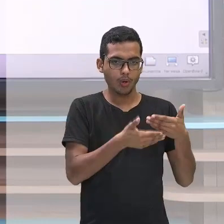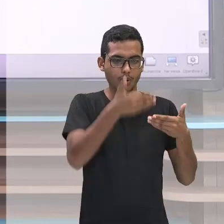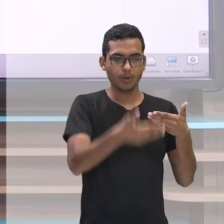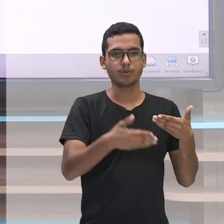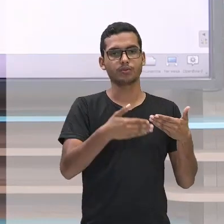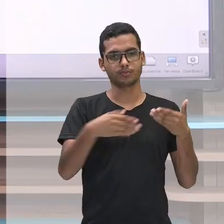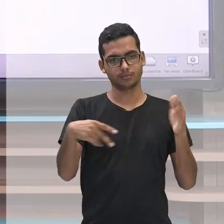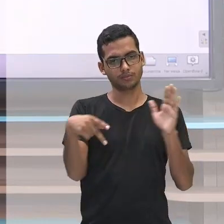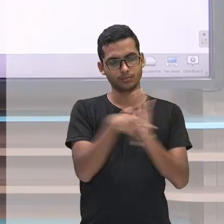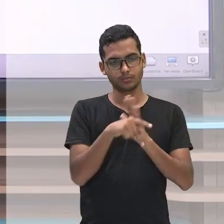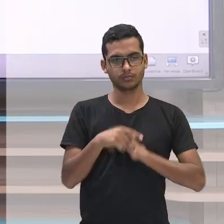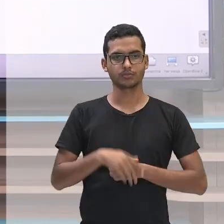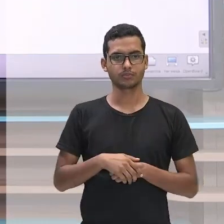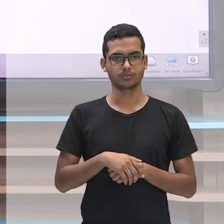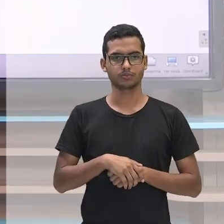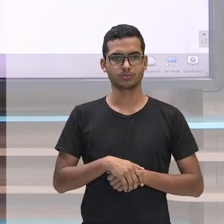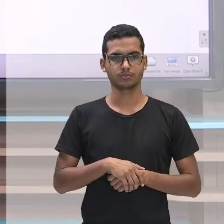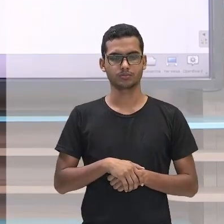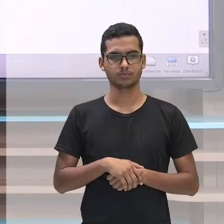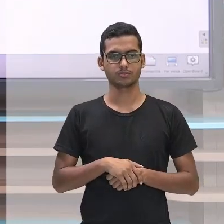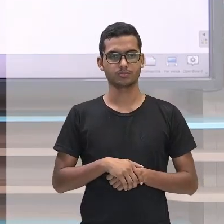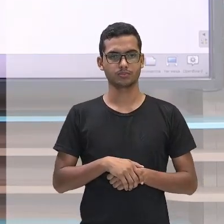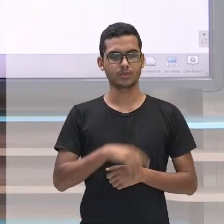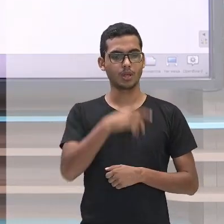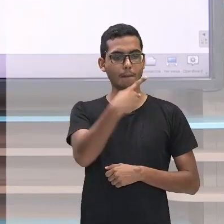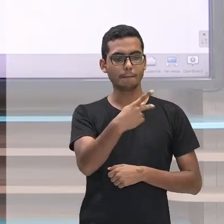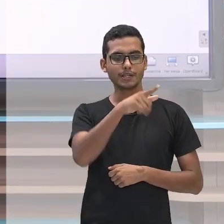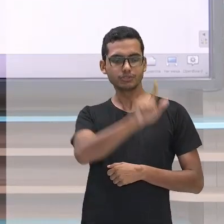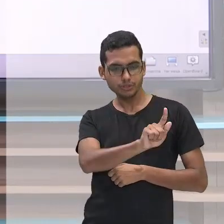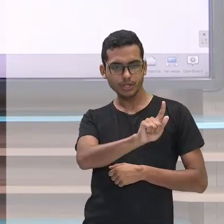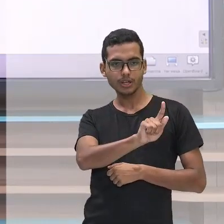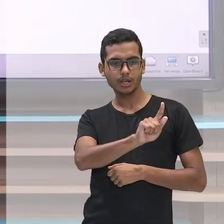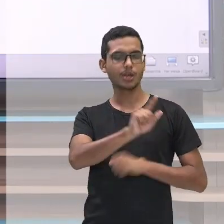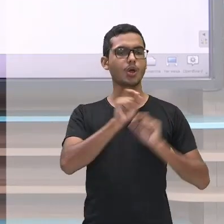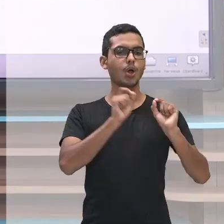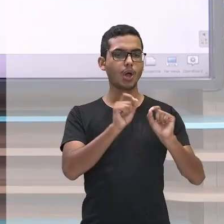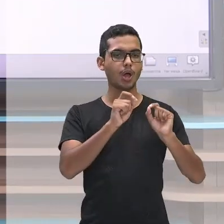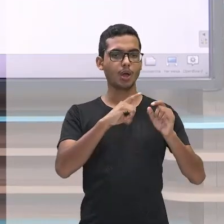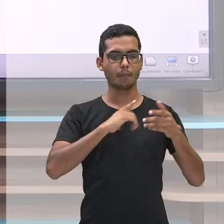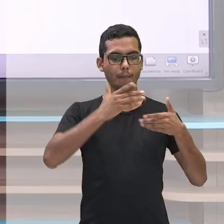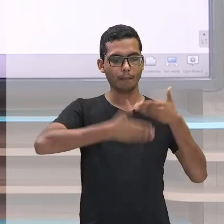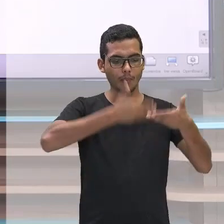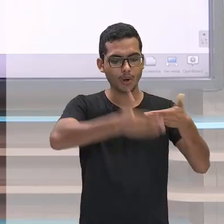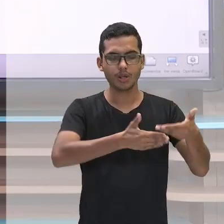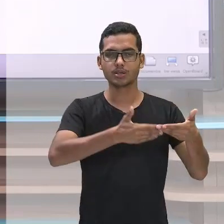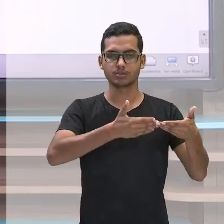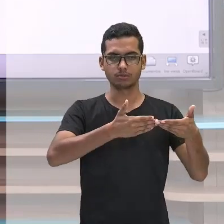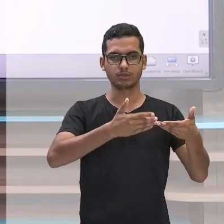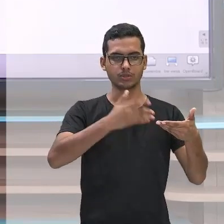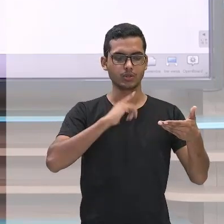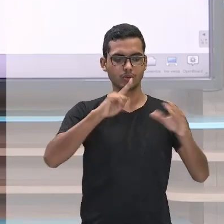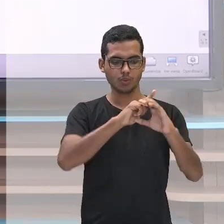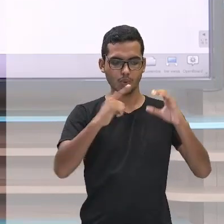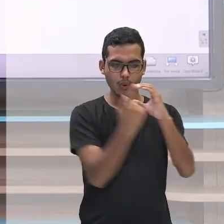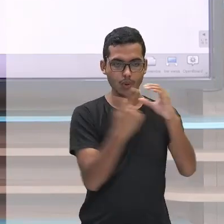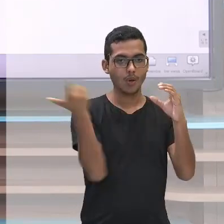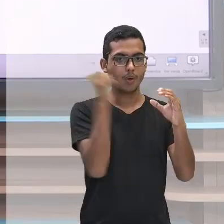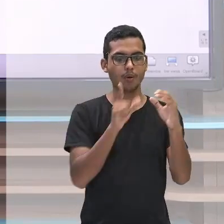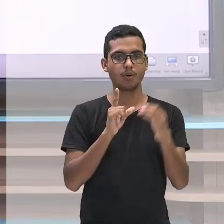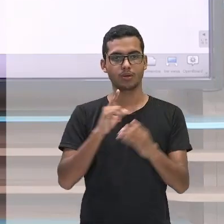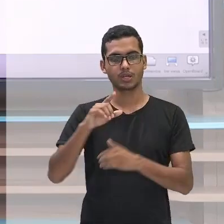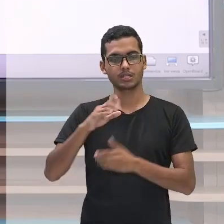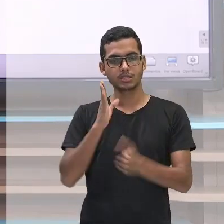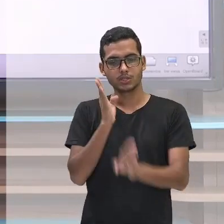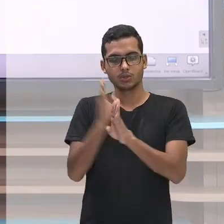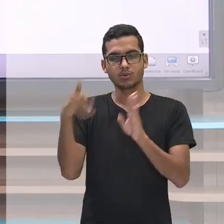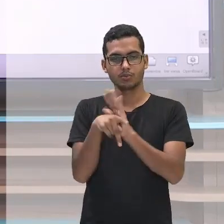geométrica ou média geométrica para chegar aí ao IDH, a esse indicador social. E aí